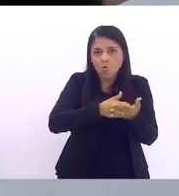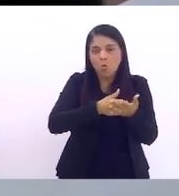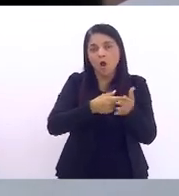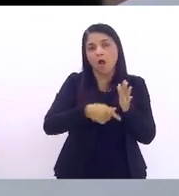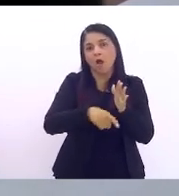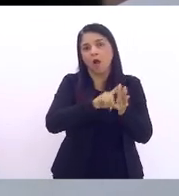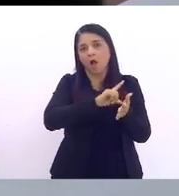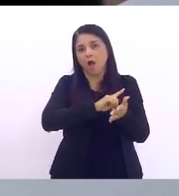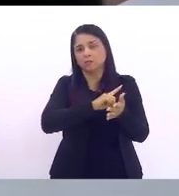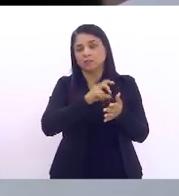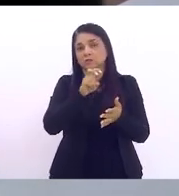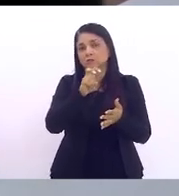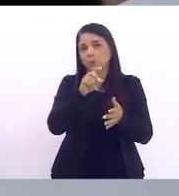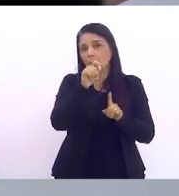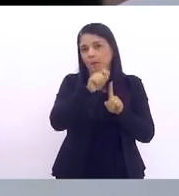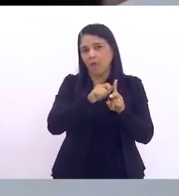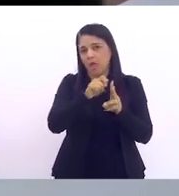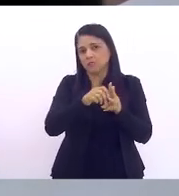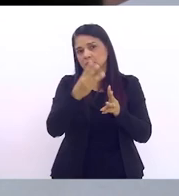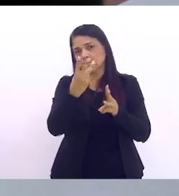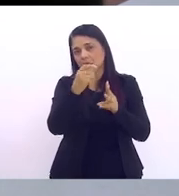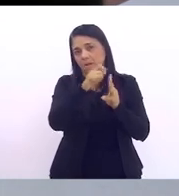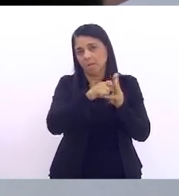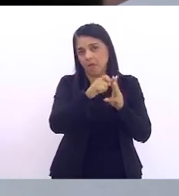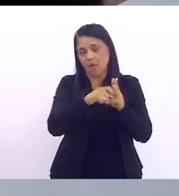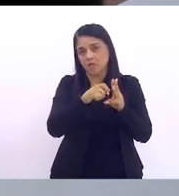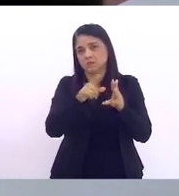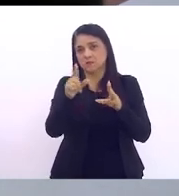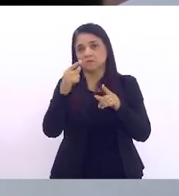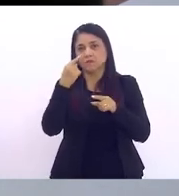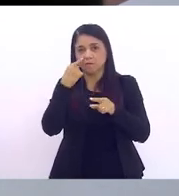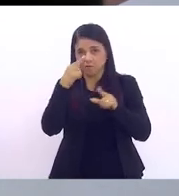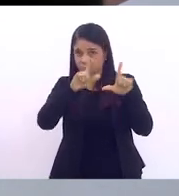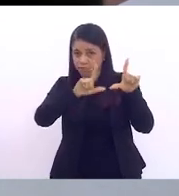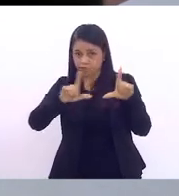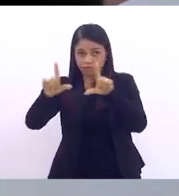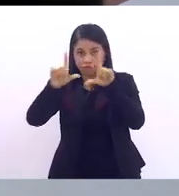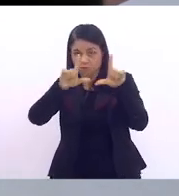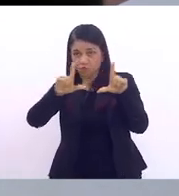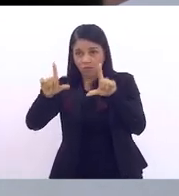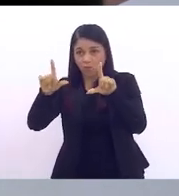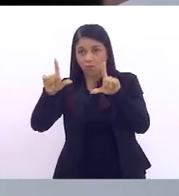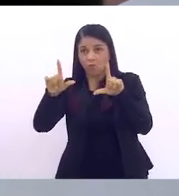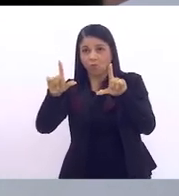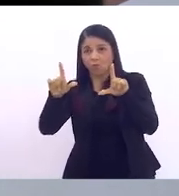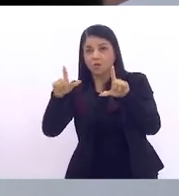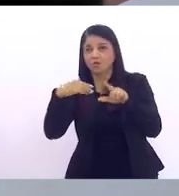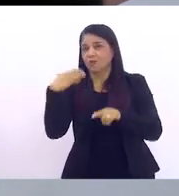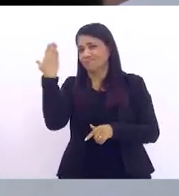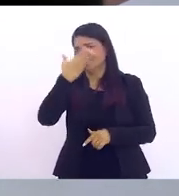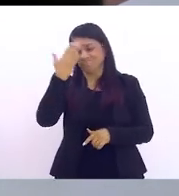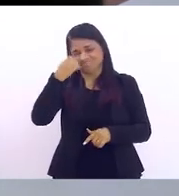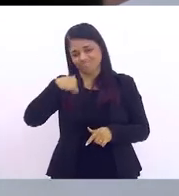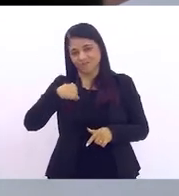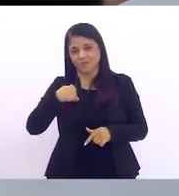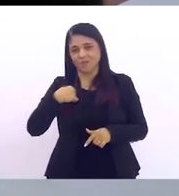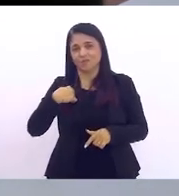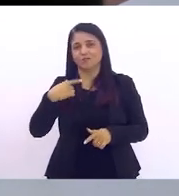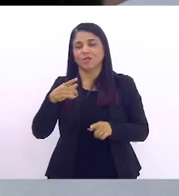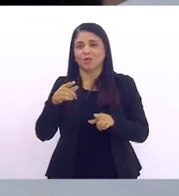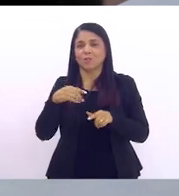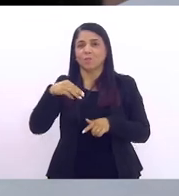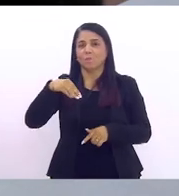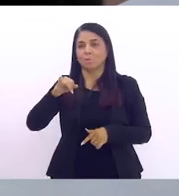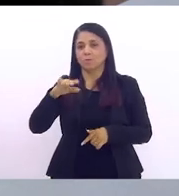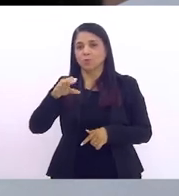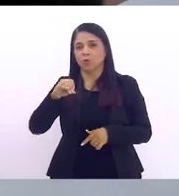atrás 5 meses atrás se você puder passar para mim aí você vai ver lá ó é que eu não consigo enxergar daqui que eu tenho 1ia estigmatismo e